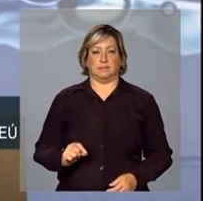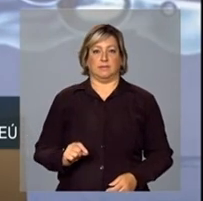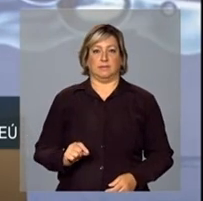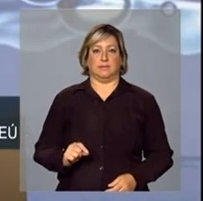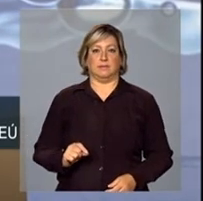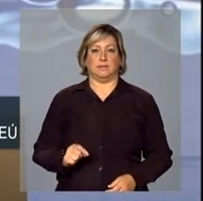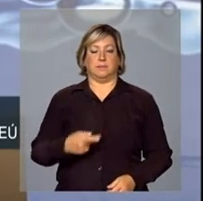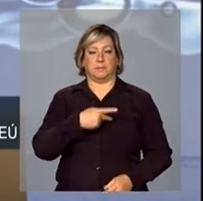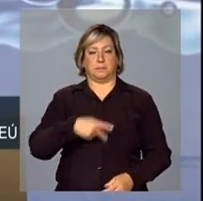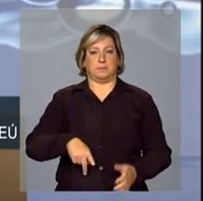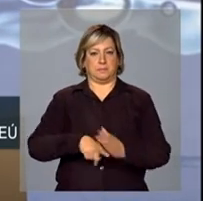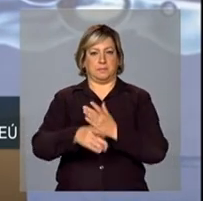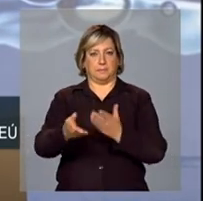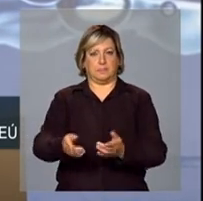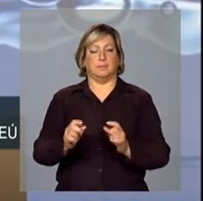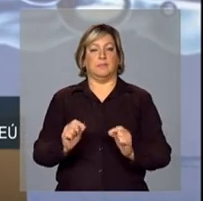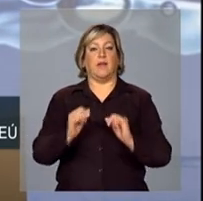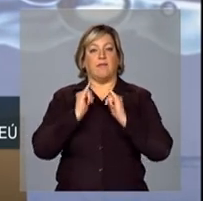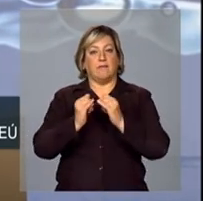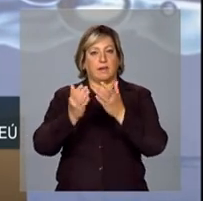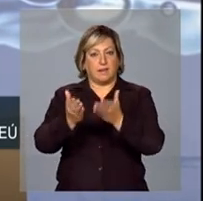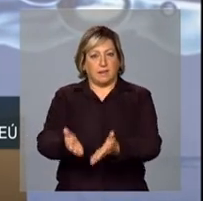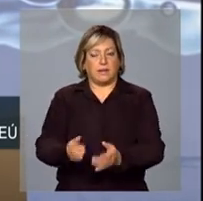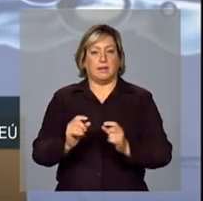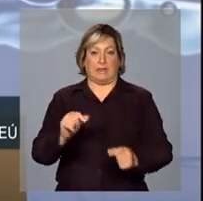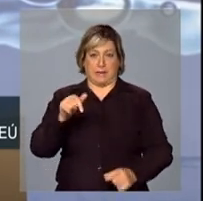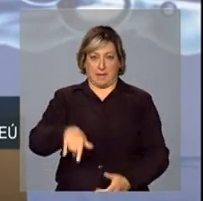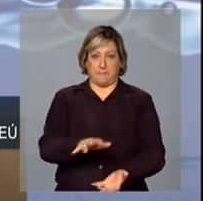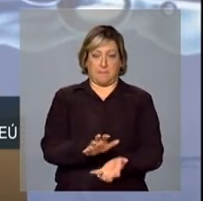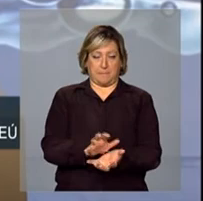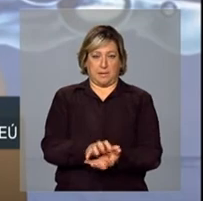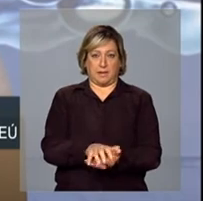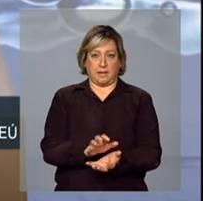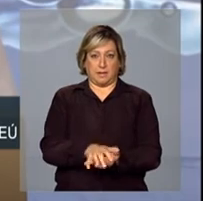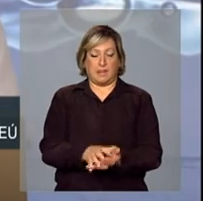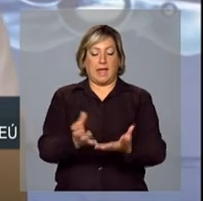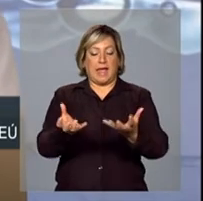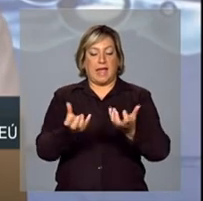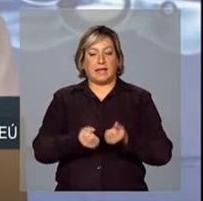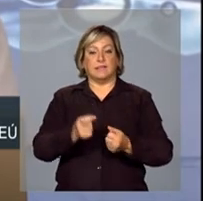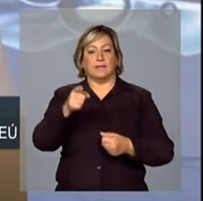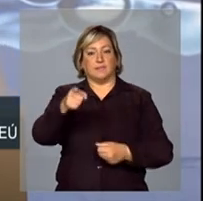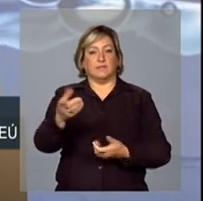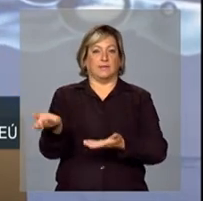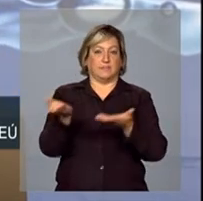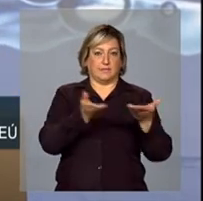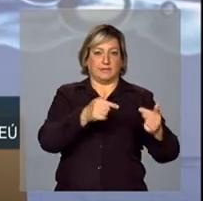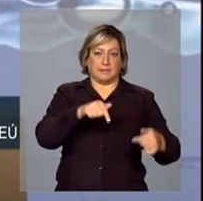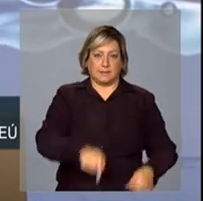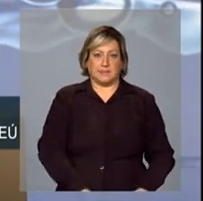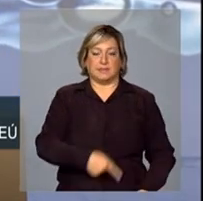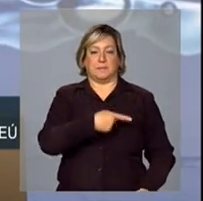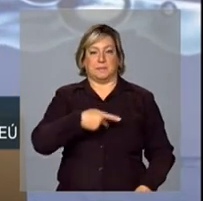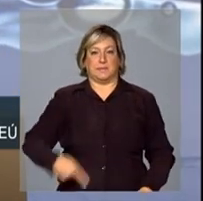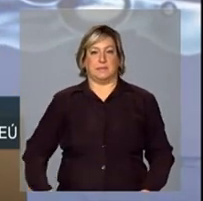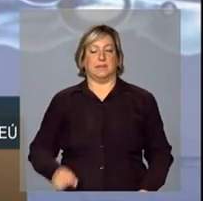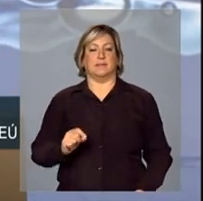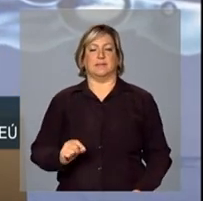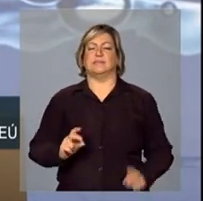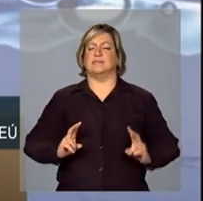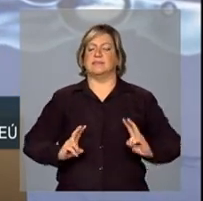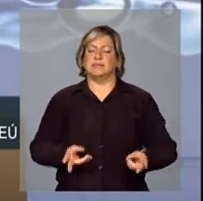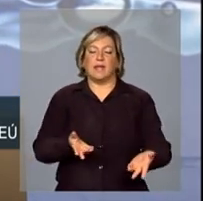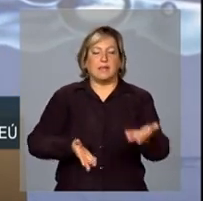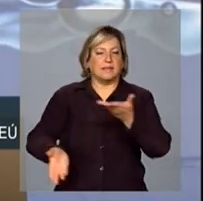minha primeira palavra, presidenta, é para lhe dizer que Pernambuco lhe recebe, lhe acolhe com a mesma atenção de